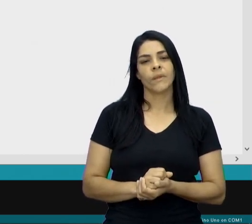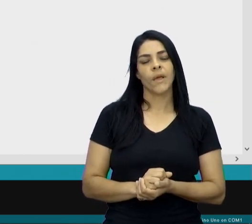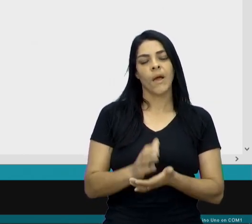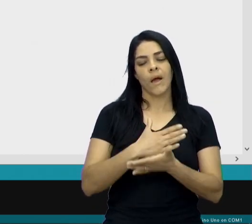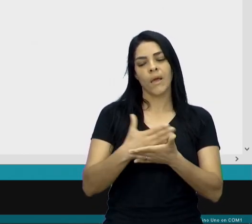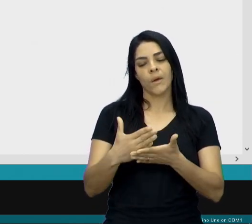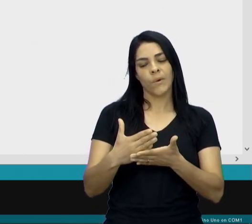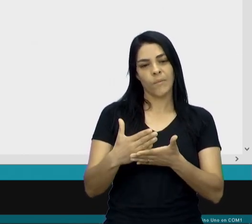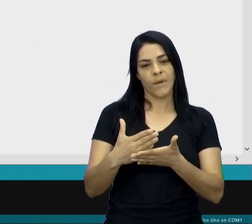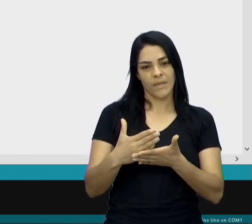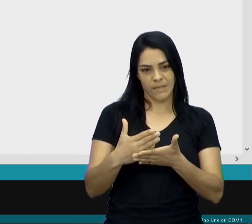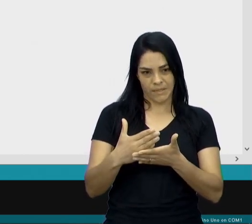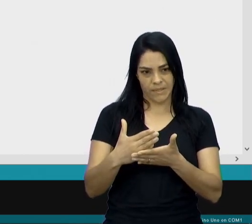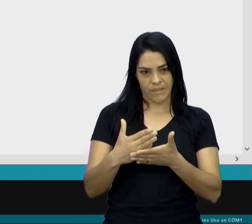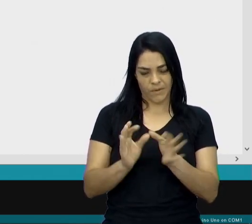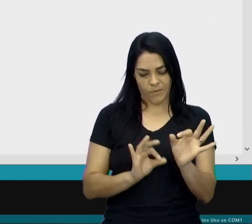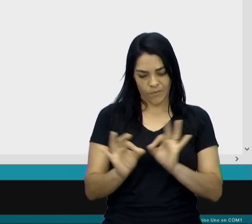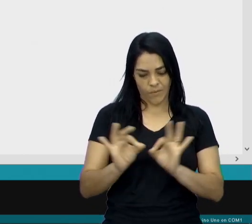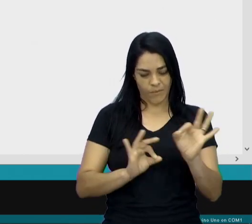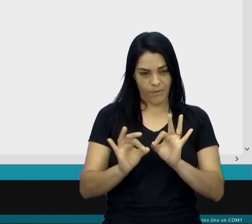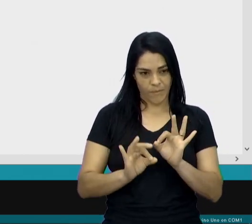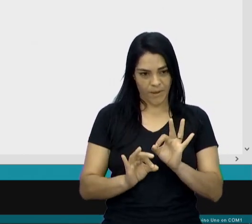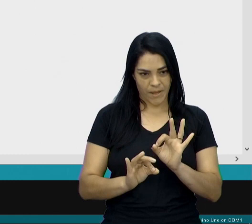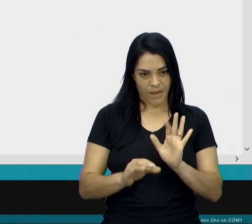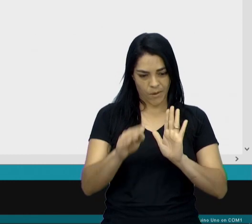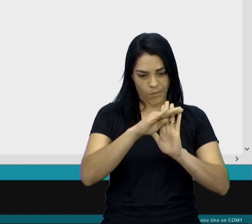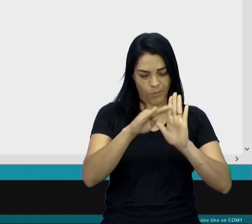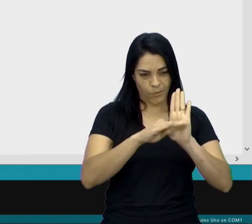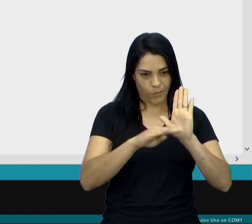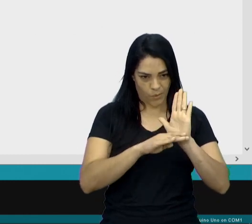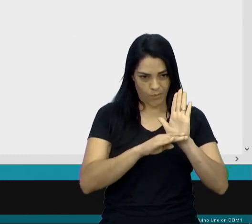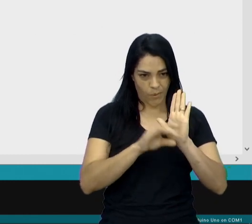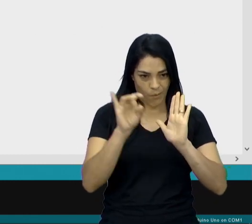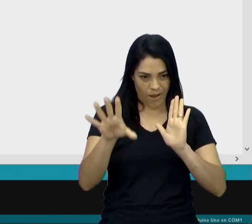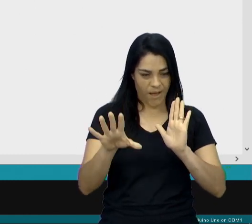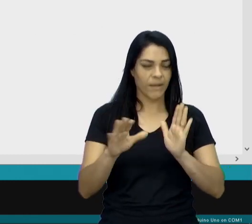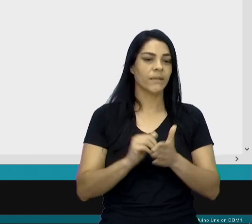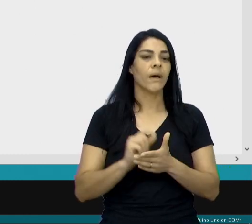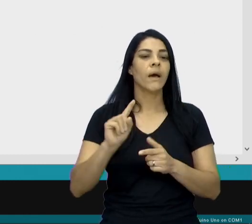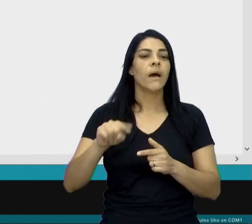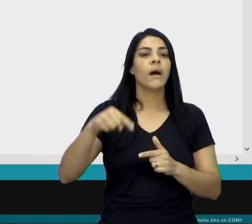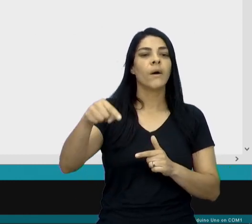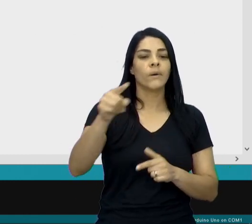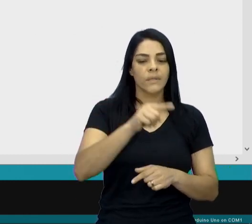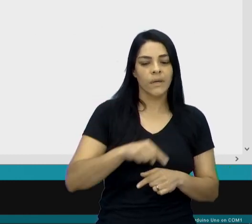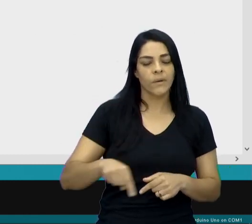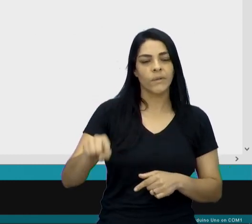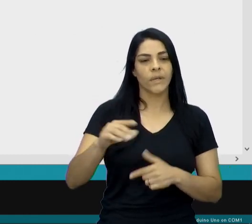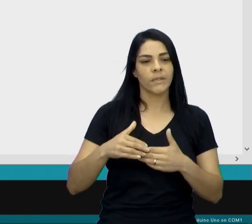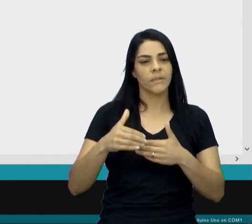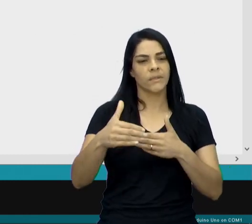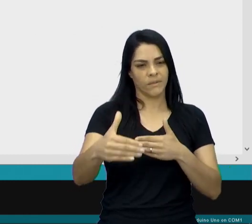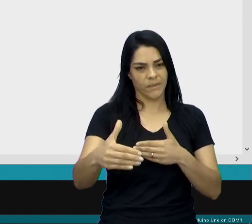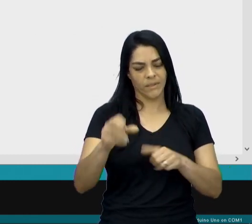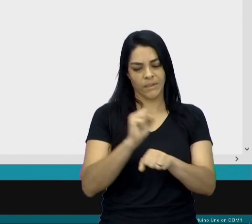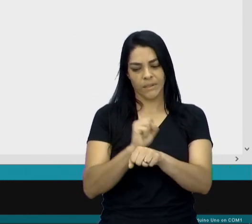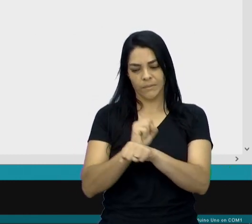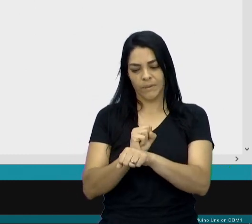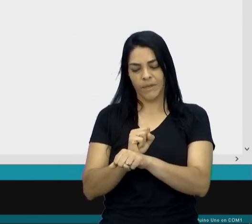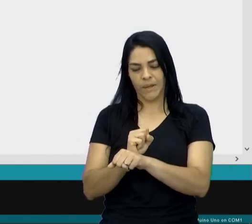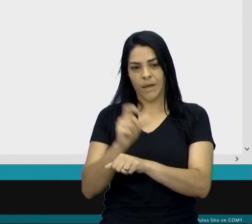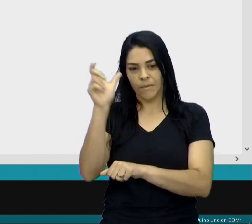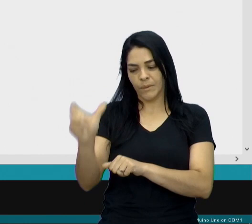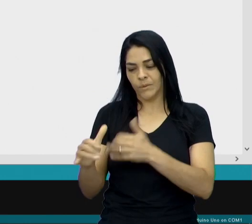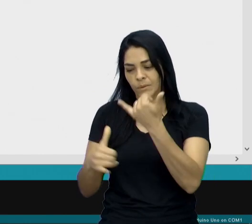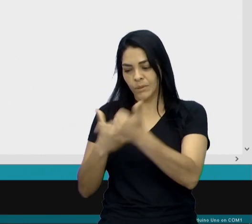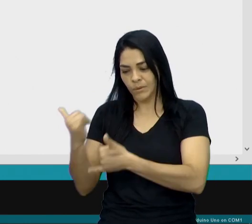vamos programar cada um desses tópicos aqui, ó. Próxima rodada, reproduzir a sequência e aguardar o jogador. O que que tem que